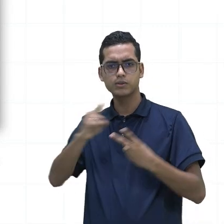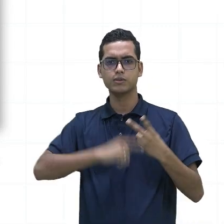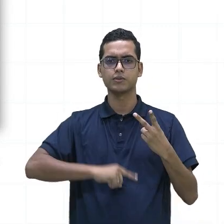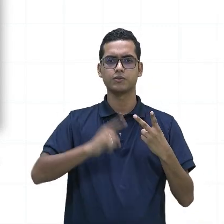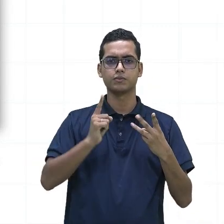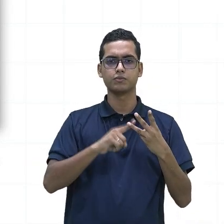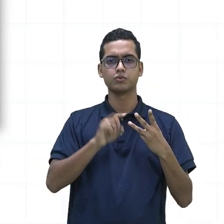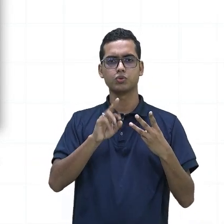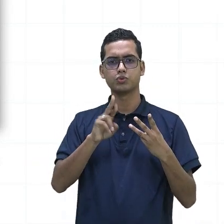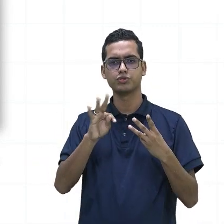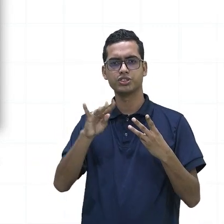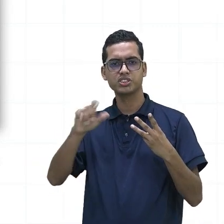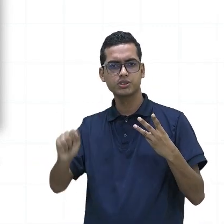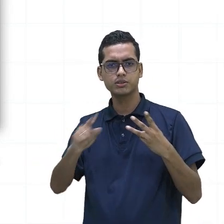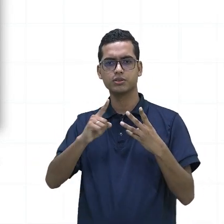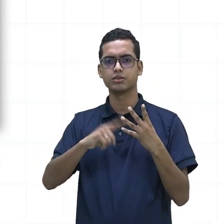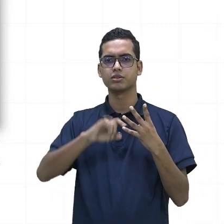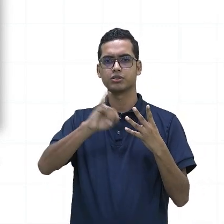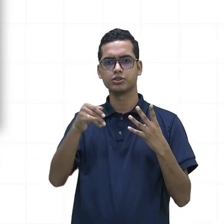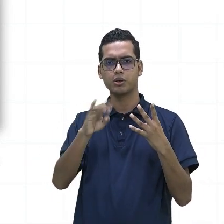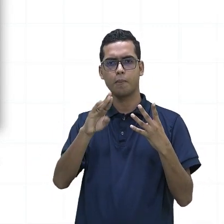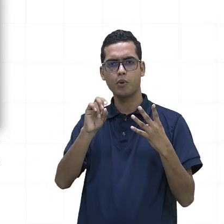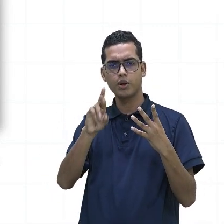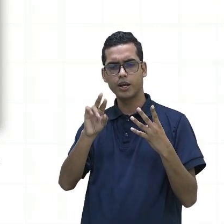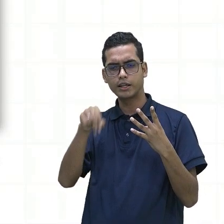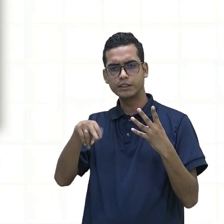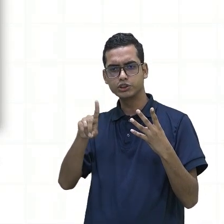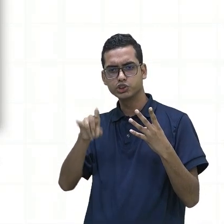esse pau-rosa, está aqui ele, ó.